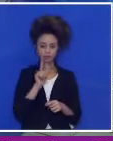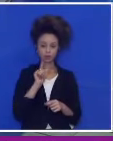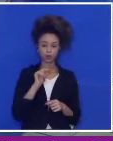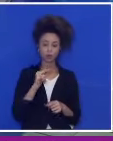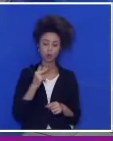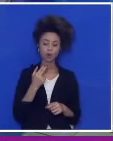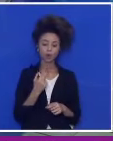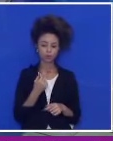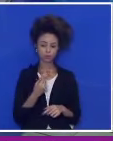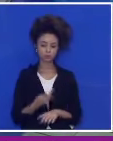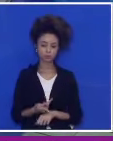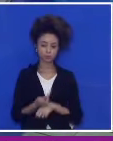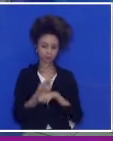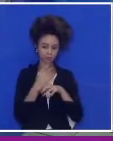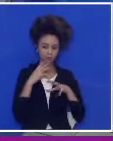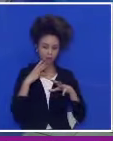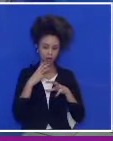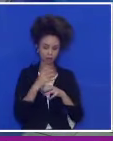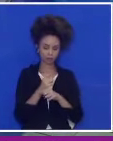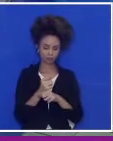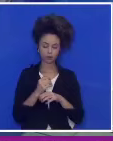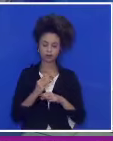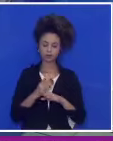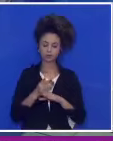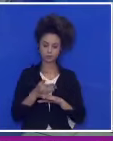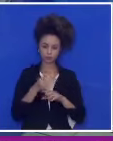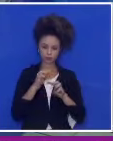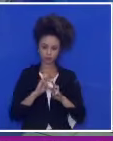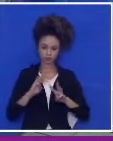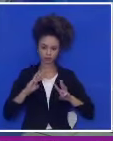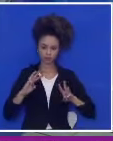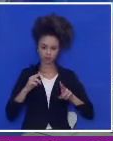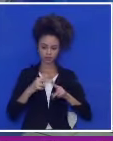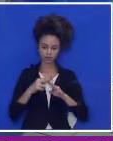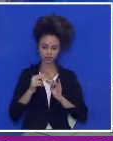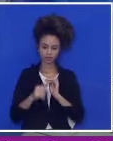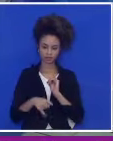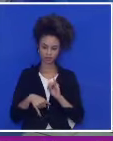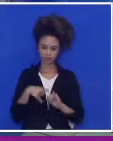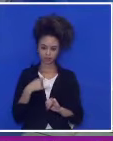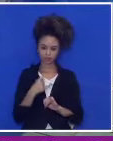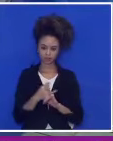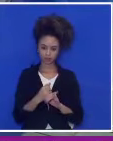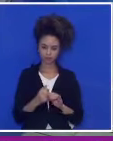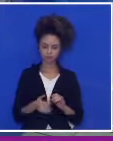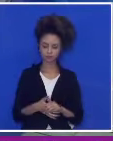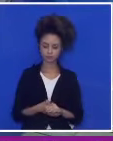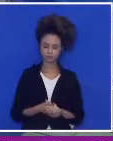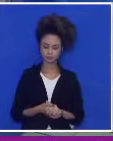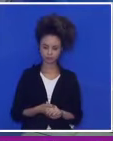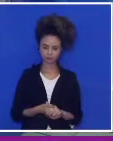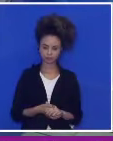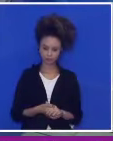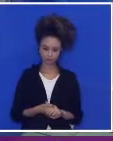ou se o prêmio está acumulado, acessando a página da Caixa na internet, loterias.caixa.gov.br.